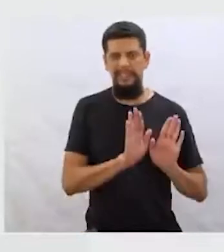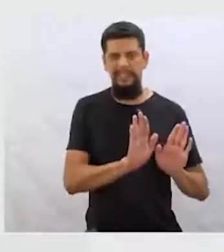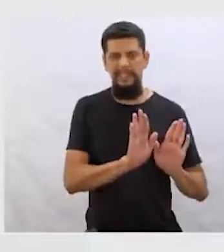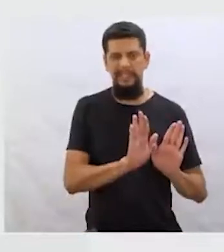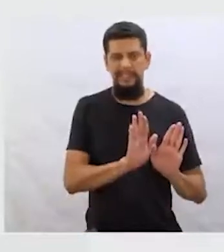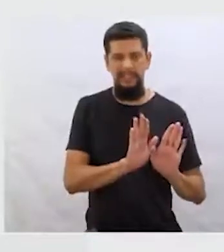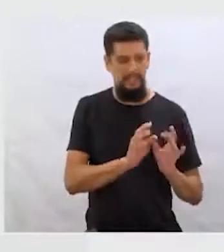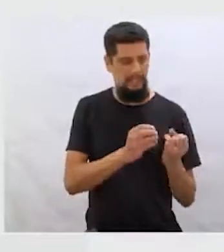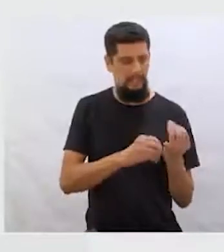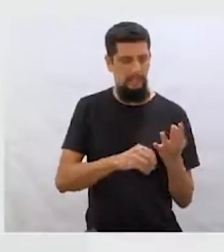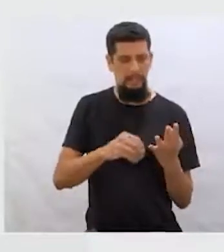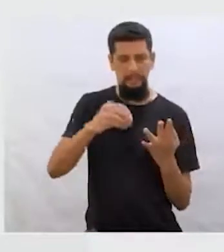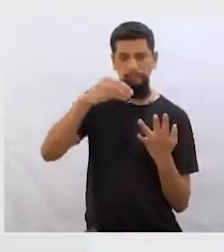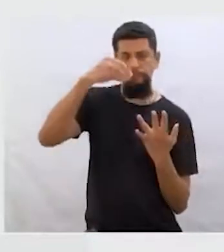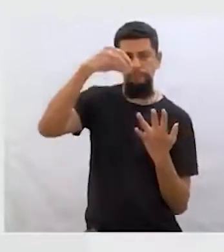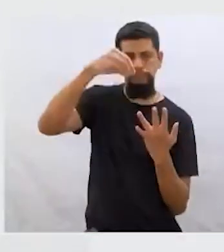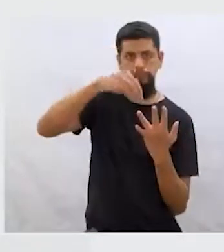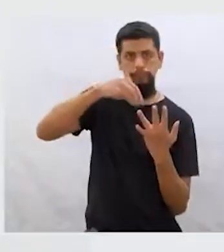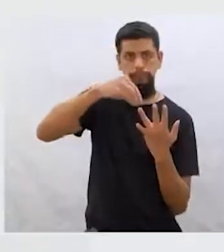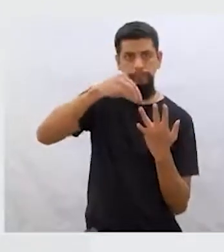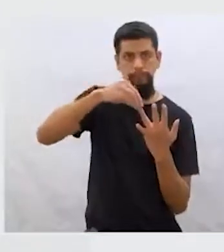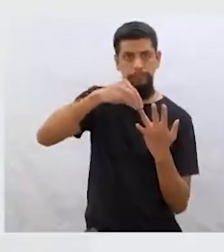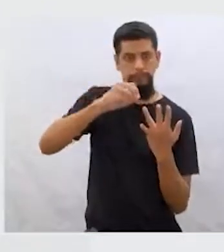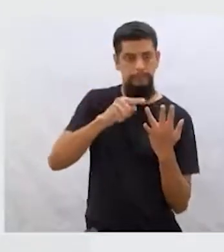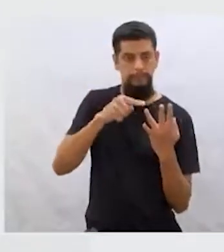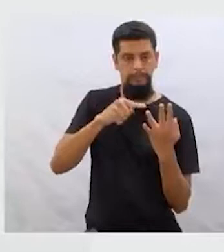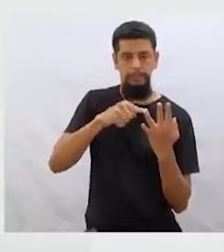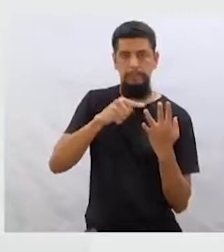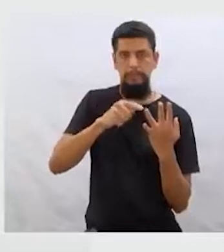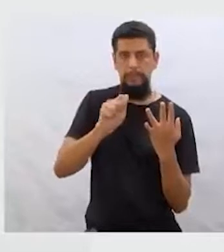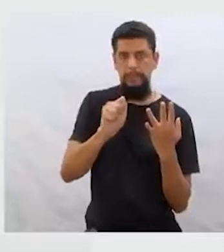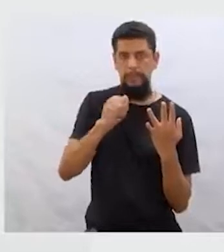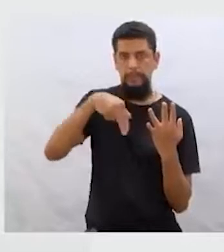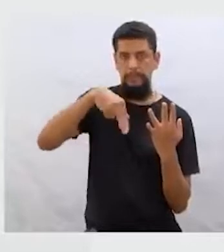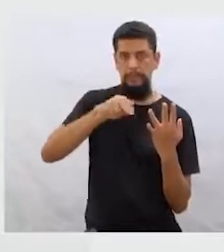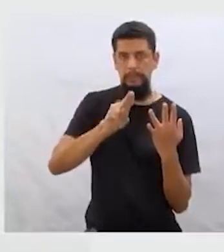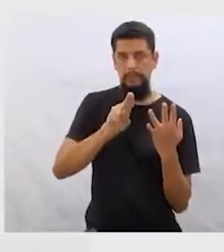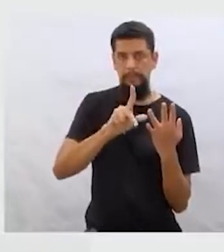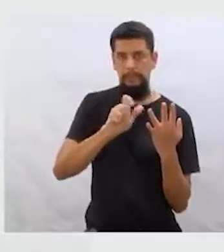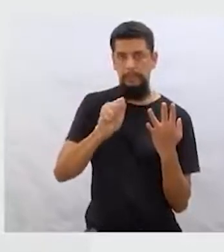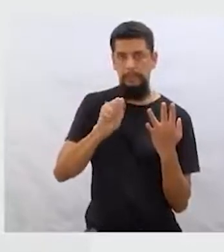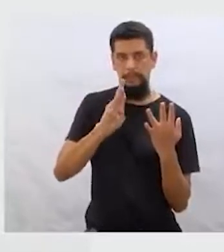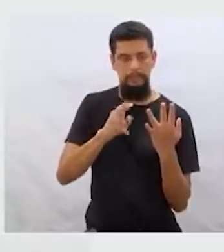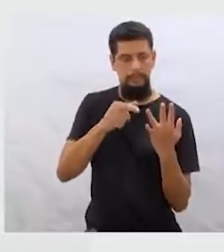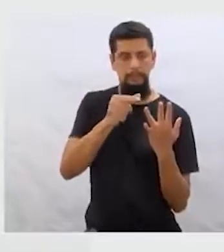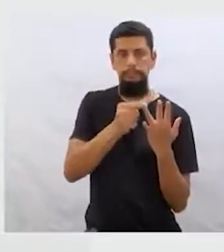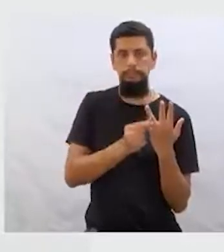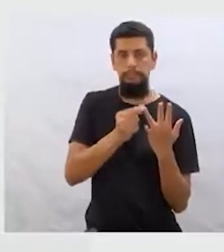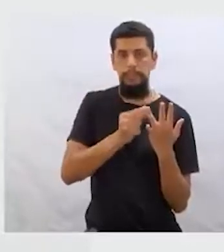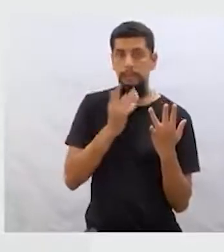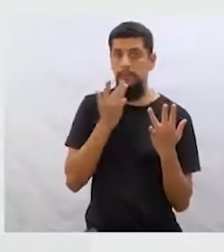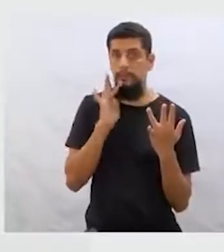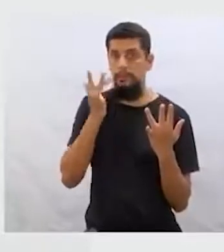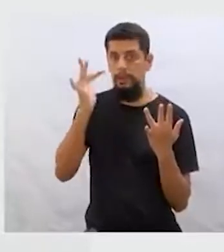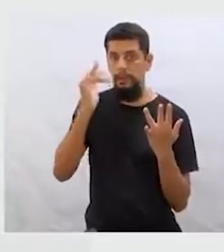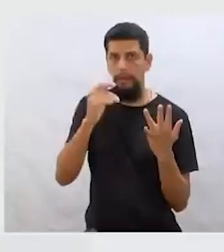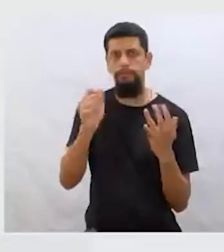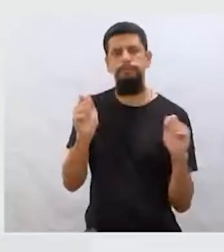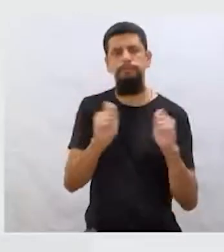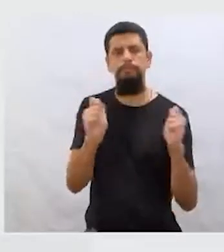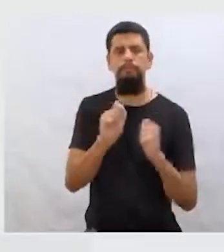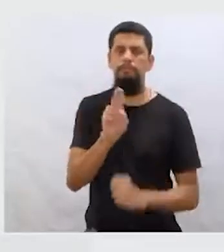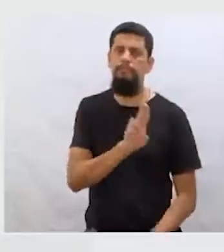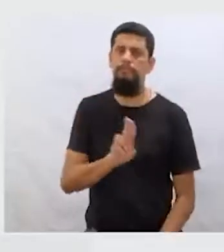Deixem que o rei seja eu, gritou o anular, cheio de anéis de ouro que ele adorava